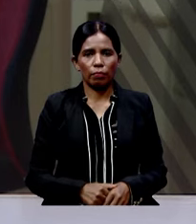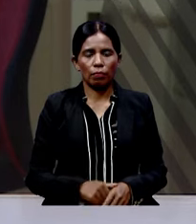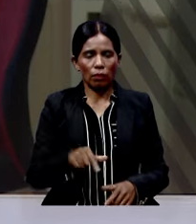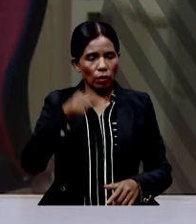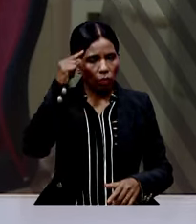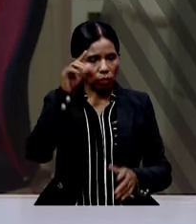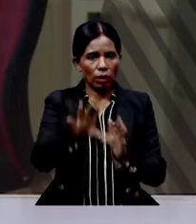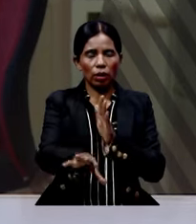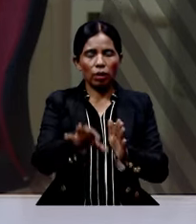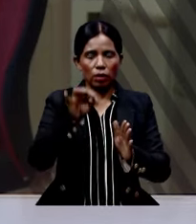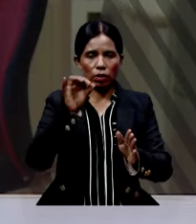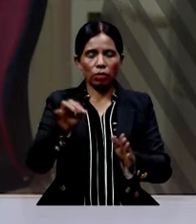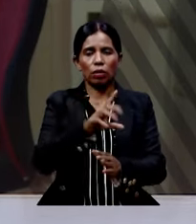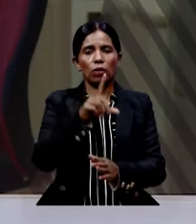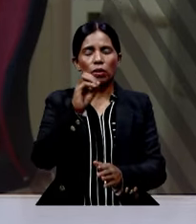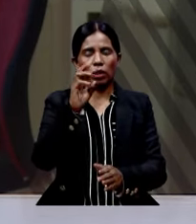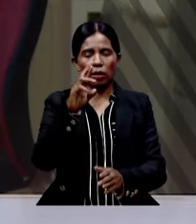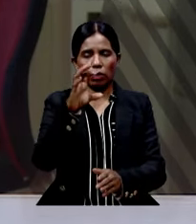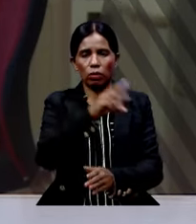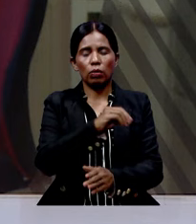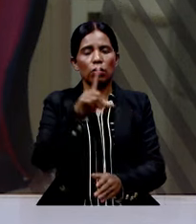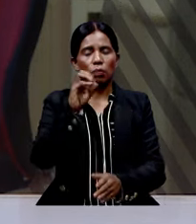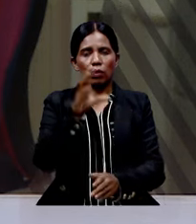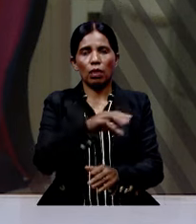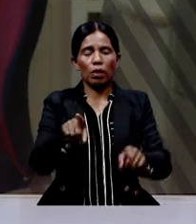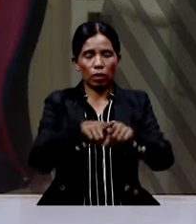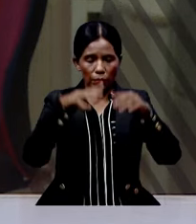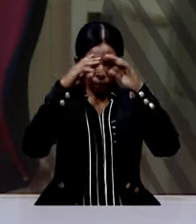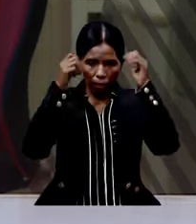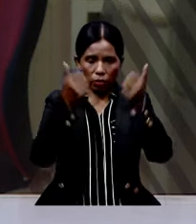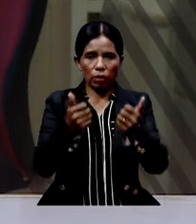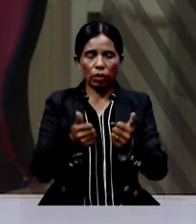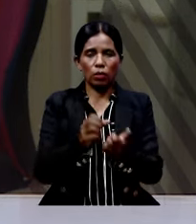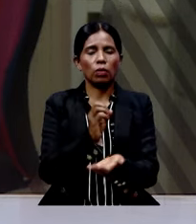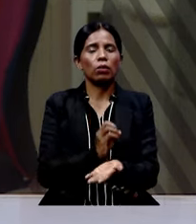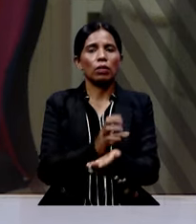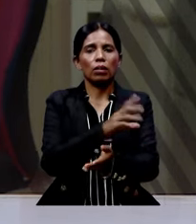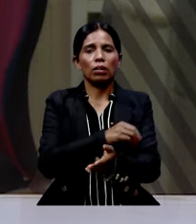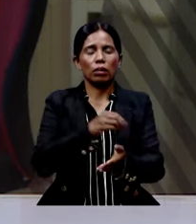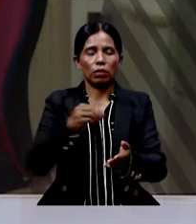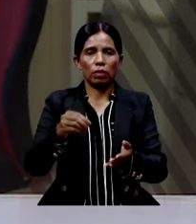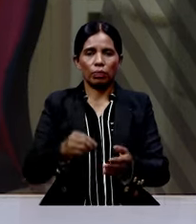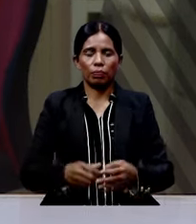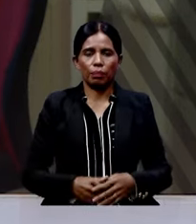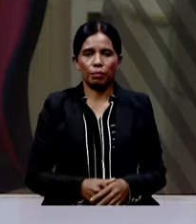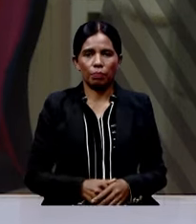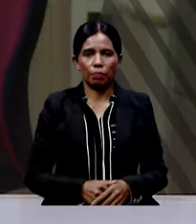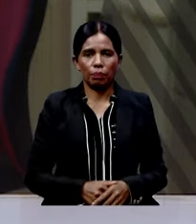Governo meia ona Rosero Lobato unurar presidente e autoridade raioa no coordenador comissão ZSM.